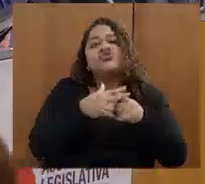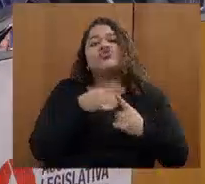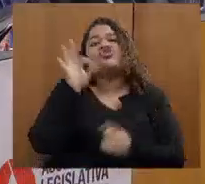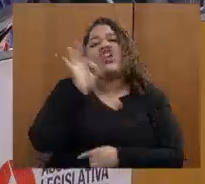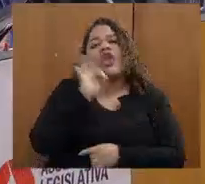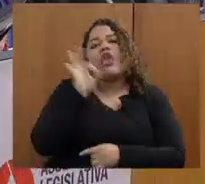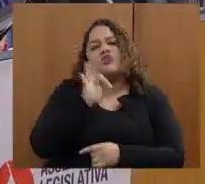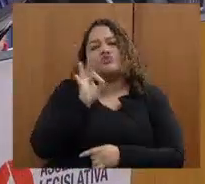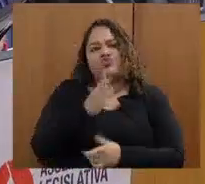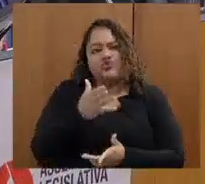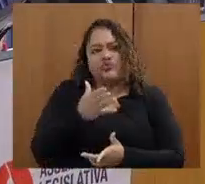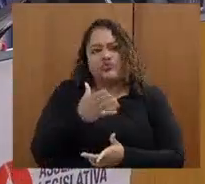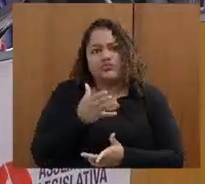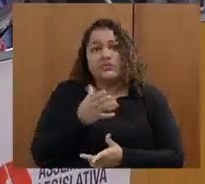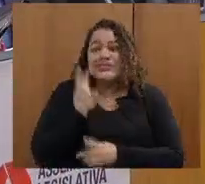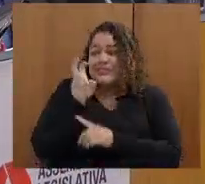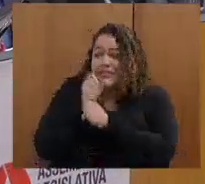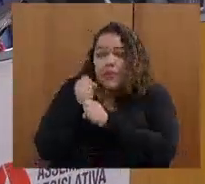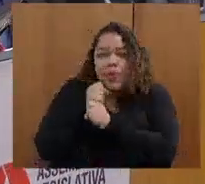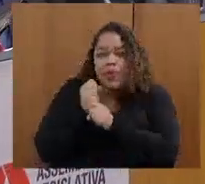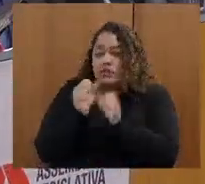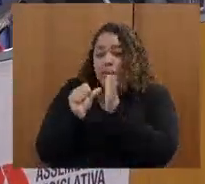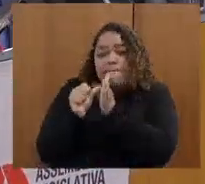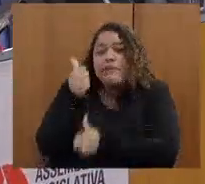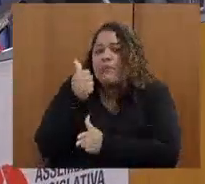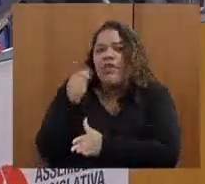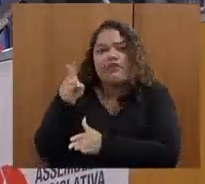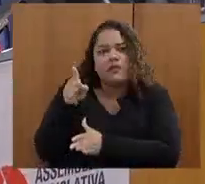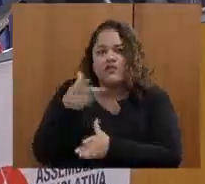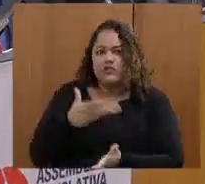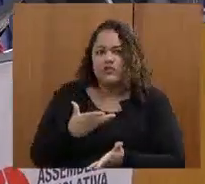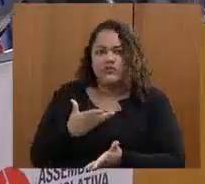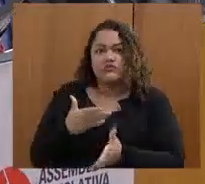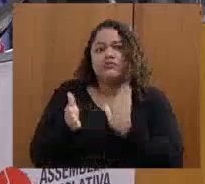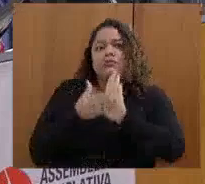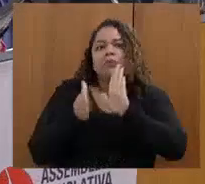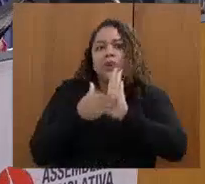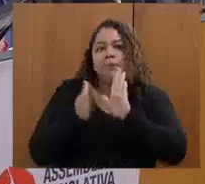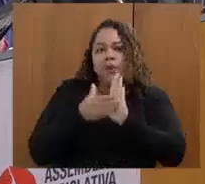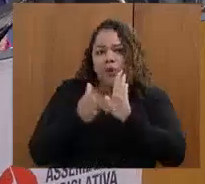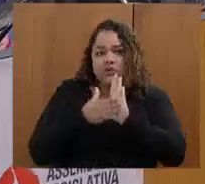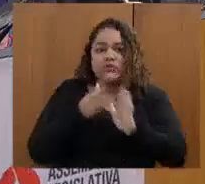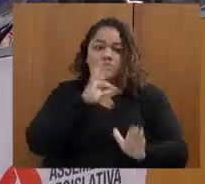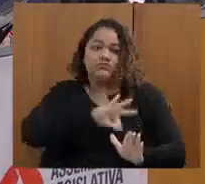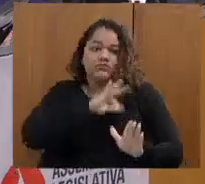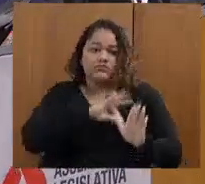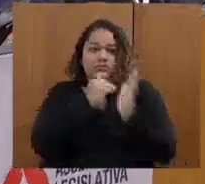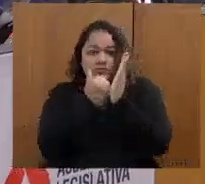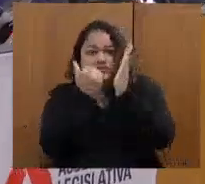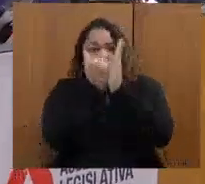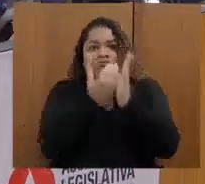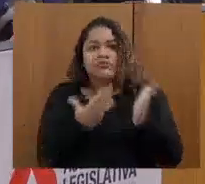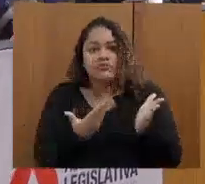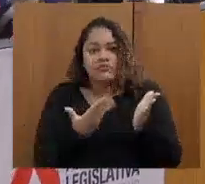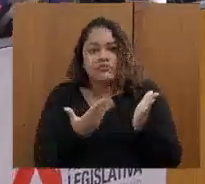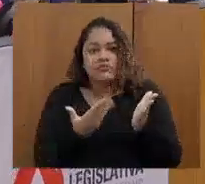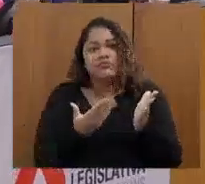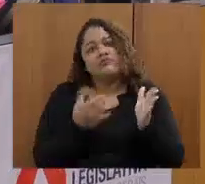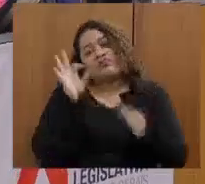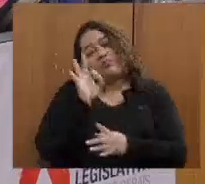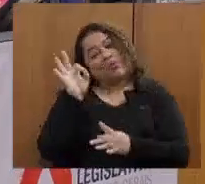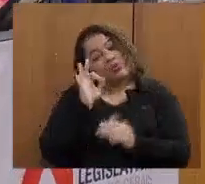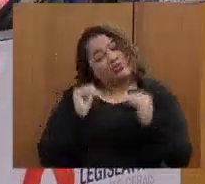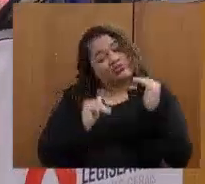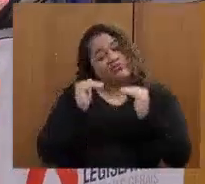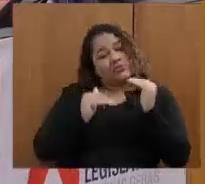de cinco anos é a primeira vez que o governo zeme encaminha propósito de reajuste de piso salarial mesmo que proporcional